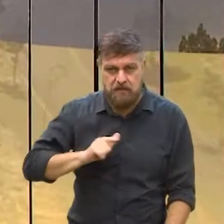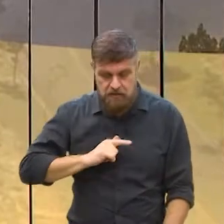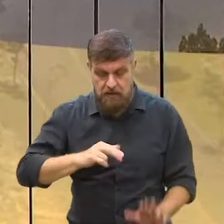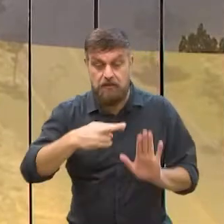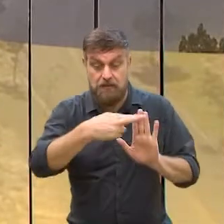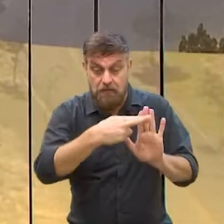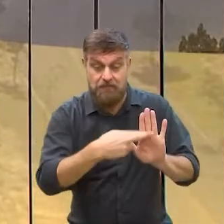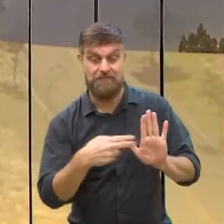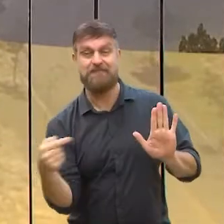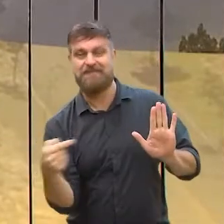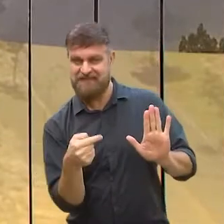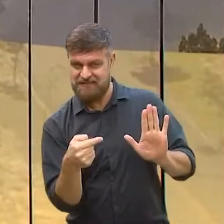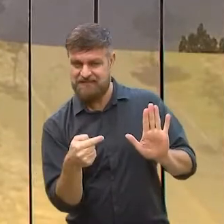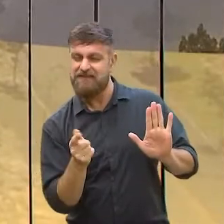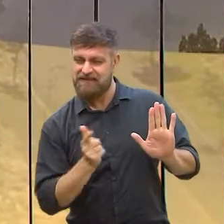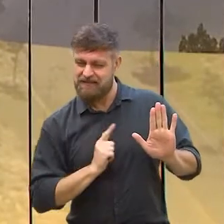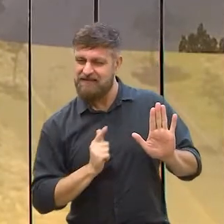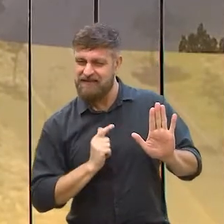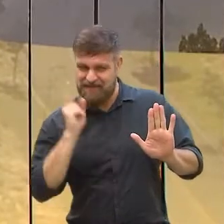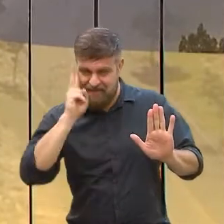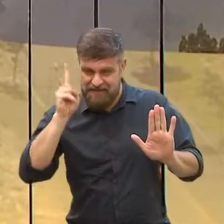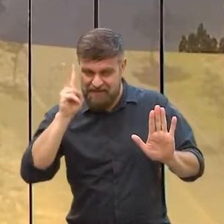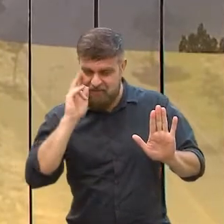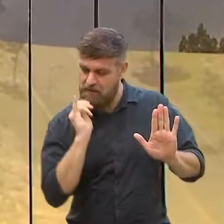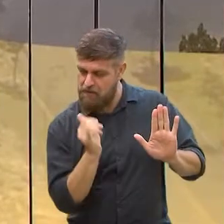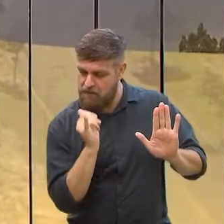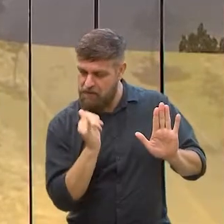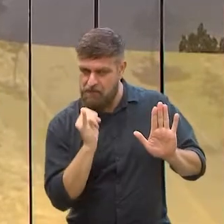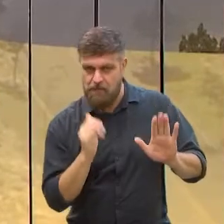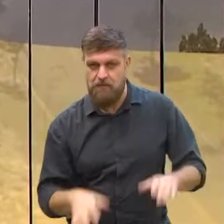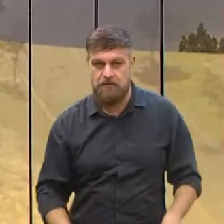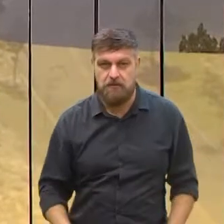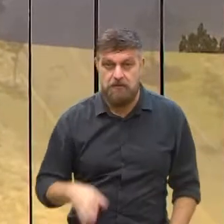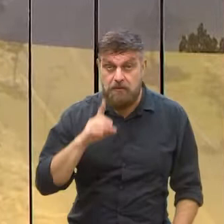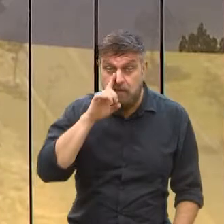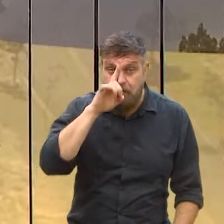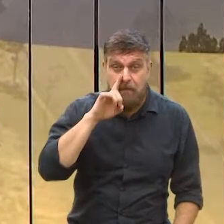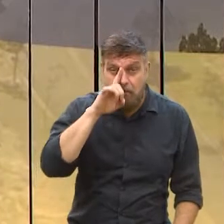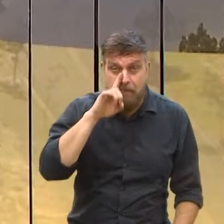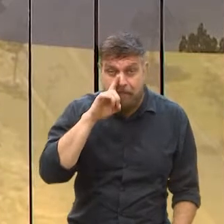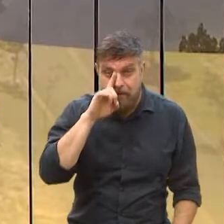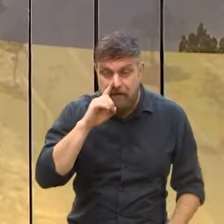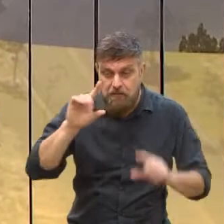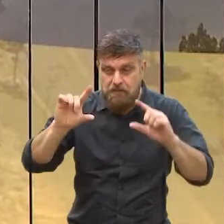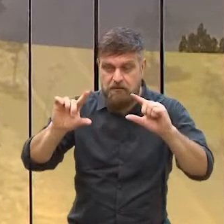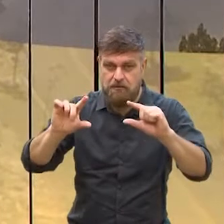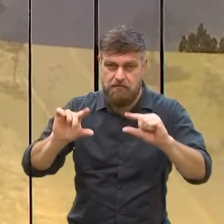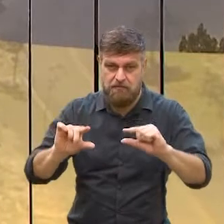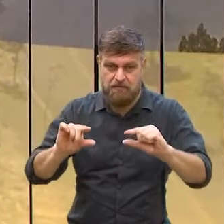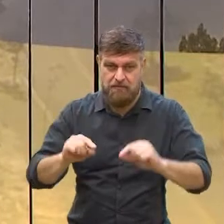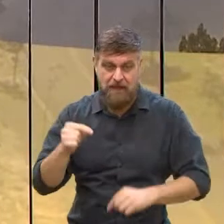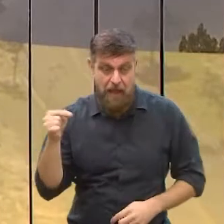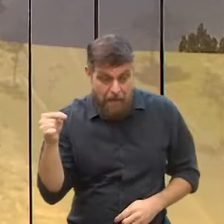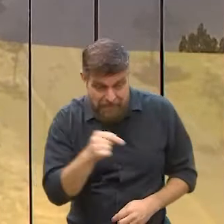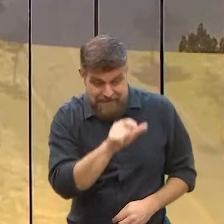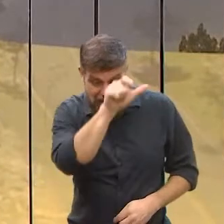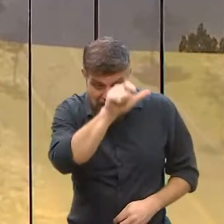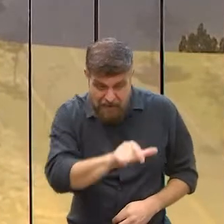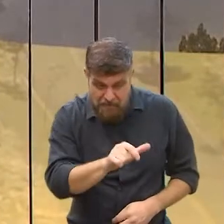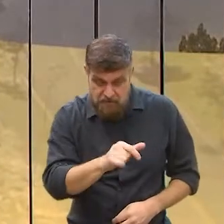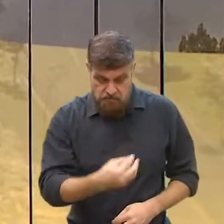essa normatização. E esses riscos são muito, muito menores do que o não tratamento da